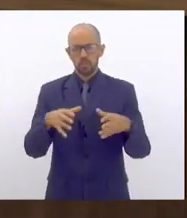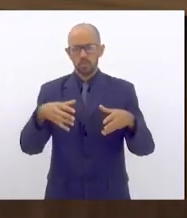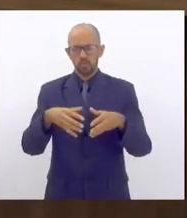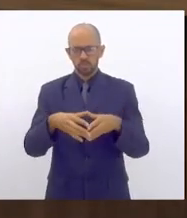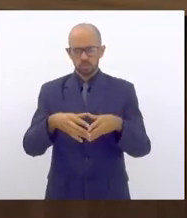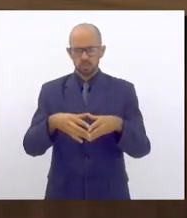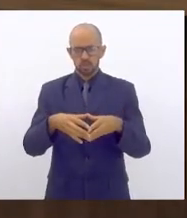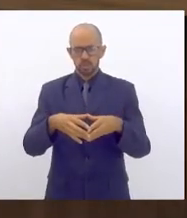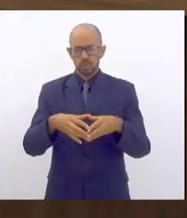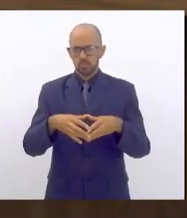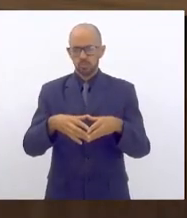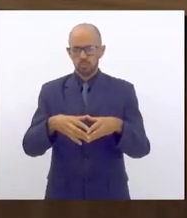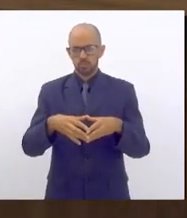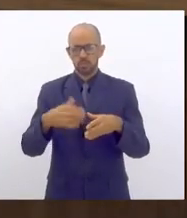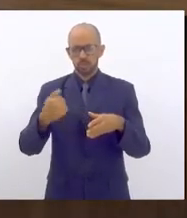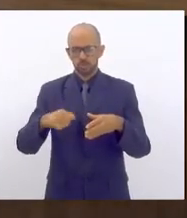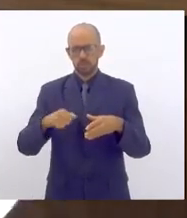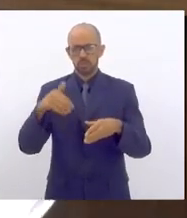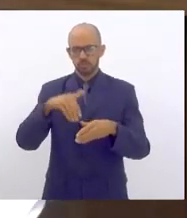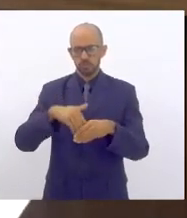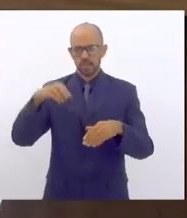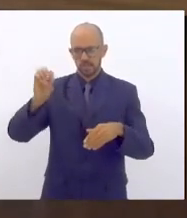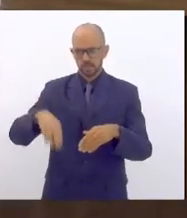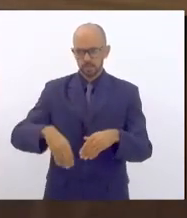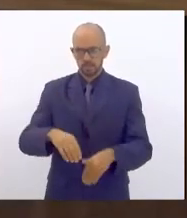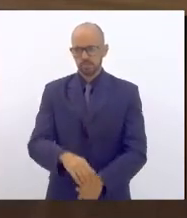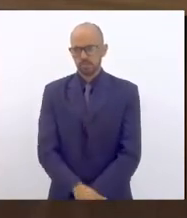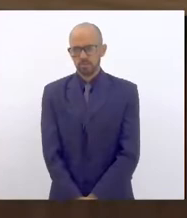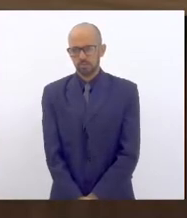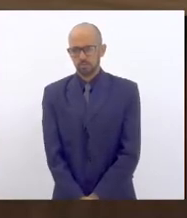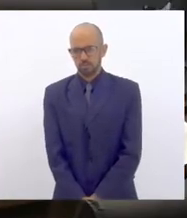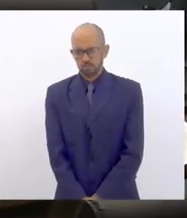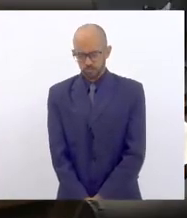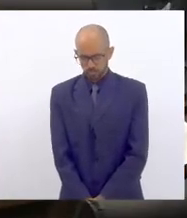não poderia ser outro que não favorável.